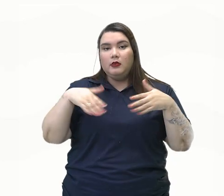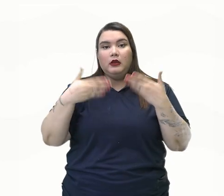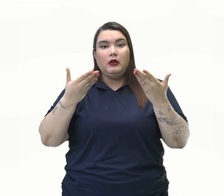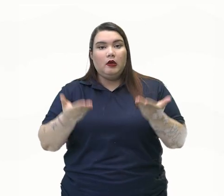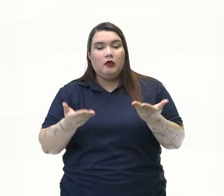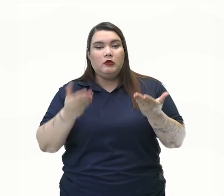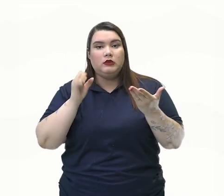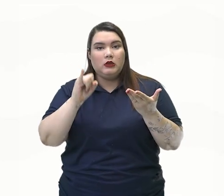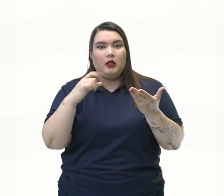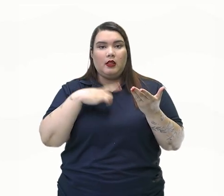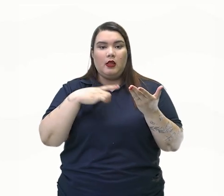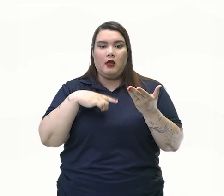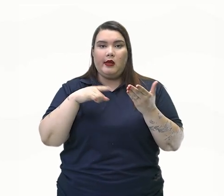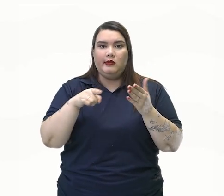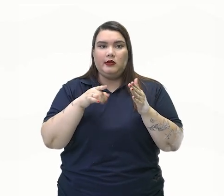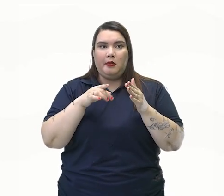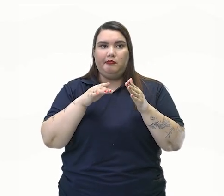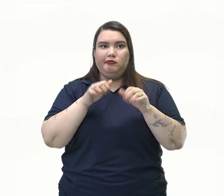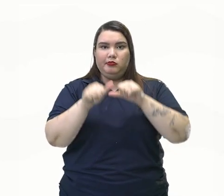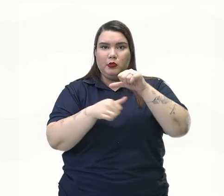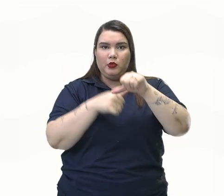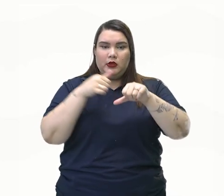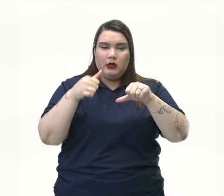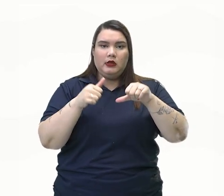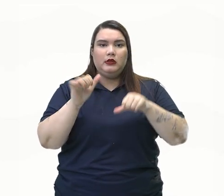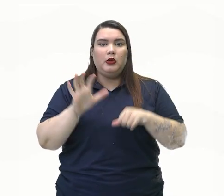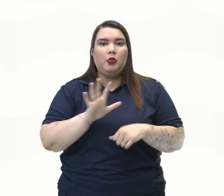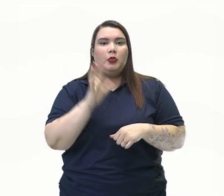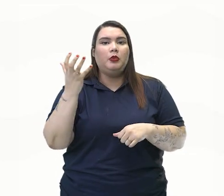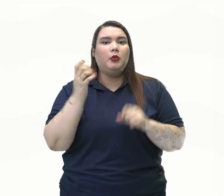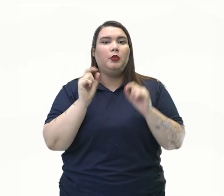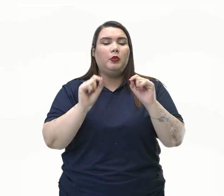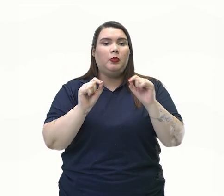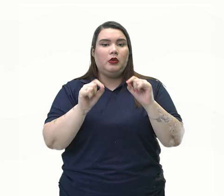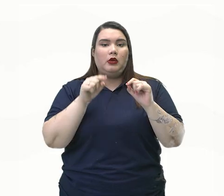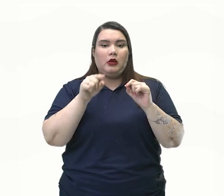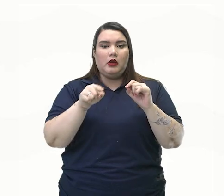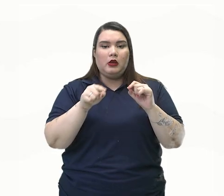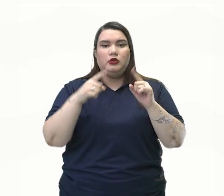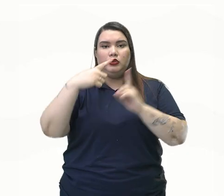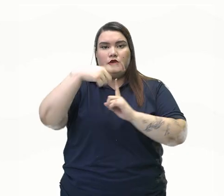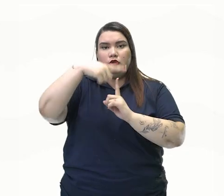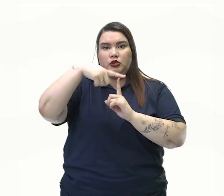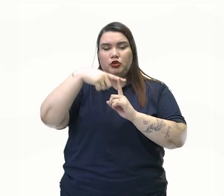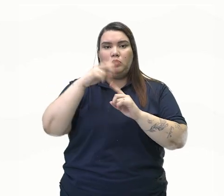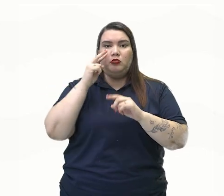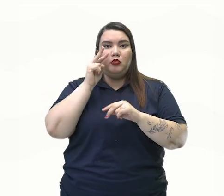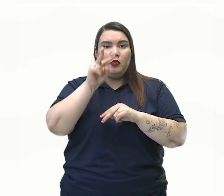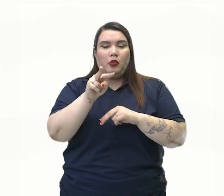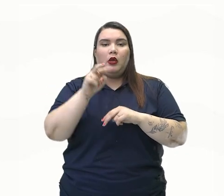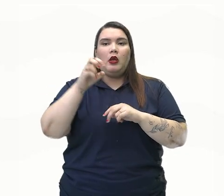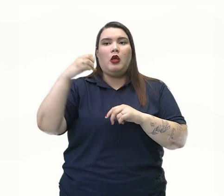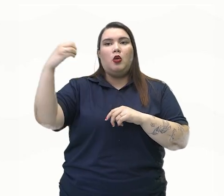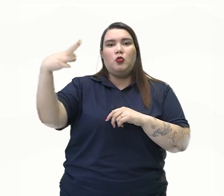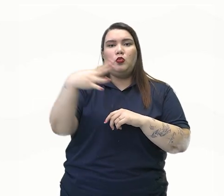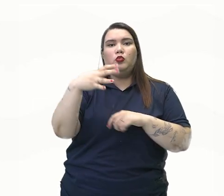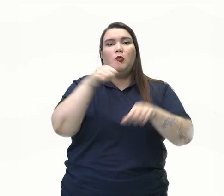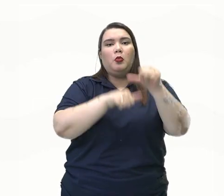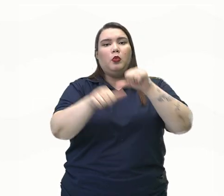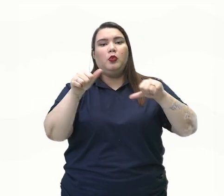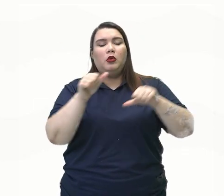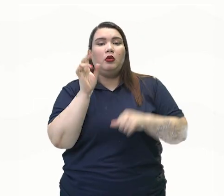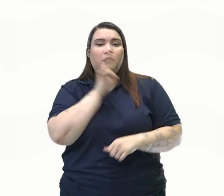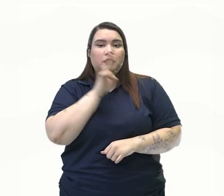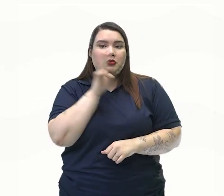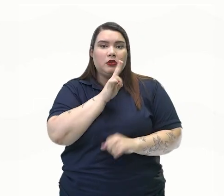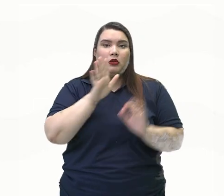ar. Toda vez que eu tiver esse desvio, acontece o quê? Ao atravessar essa fronteira, a luz muda